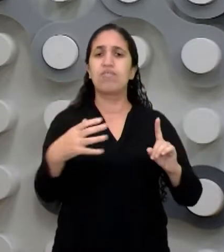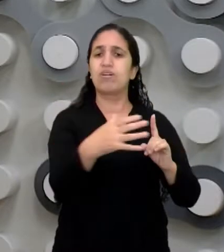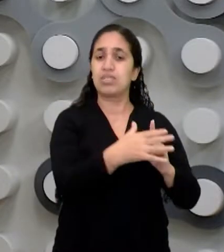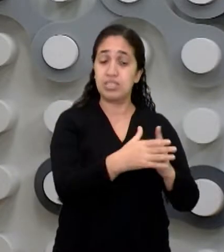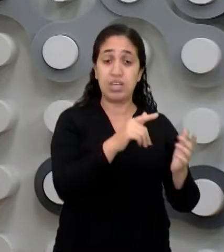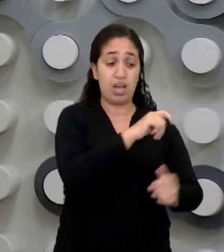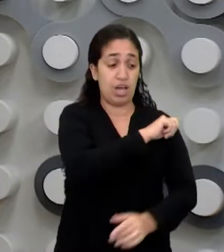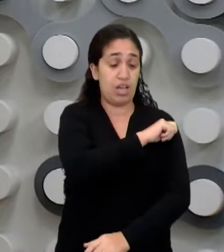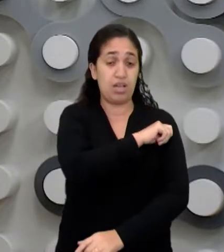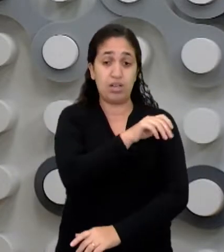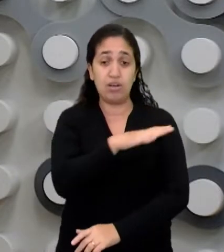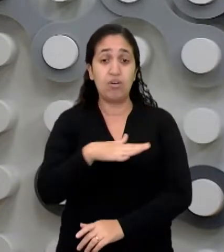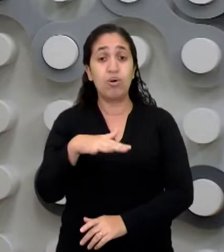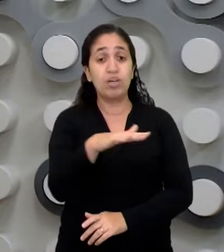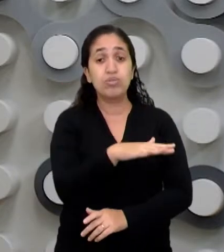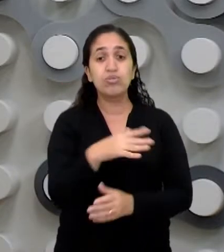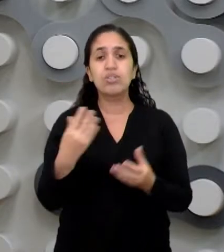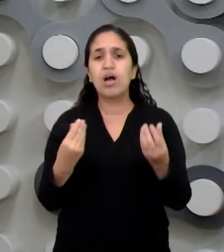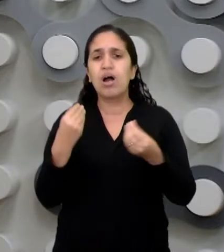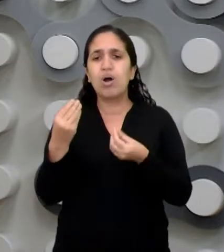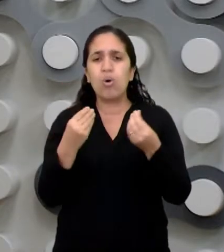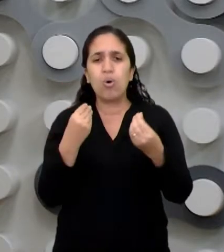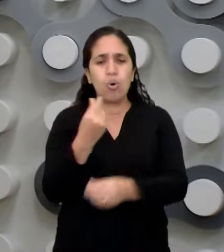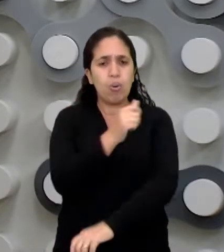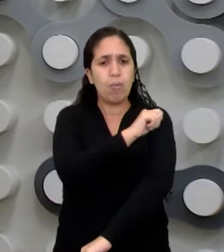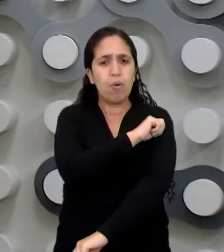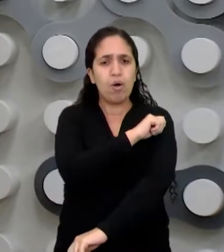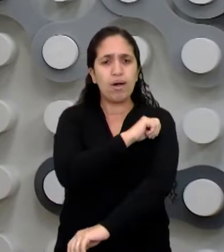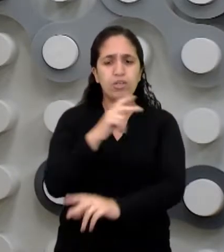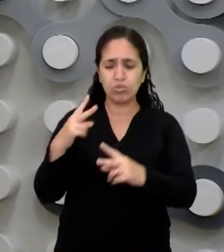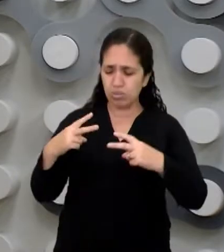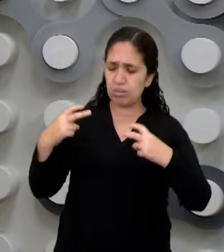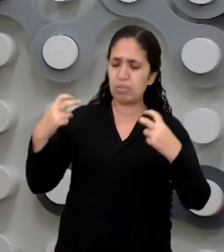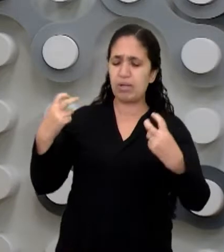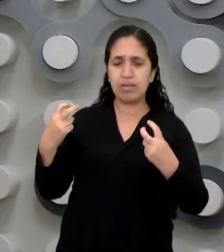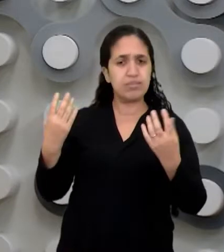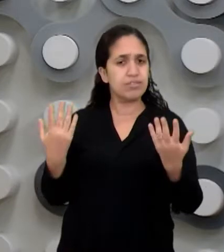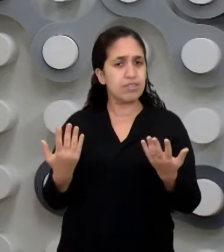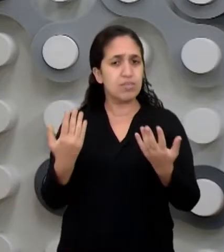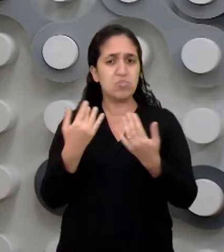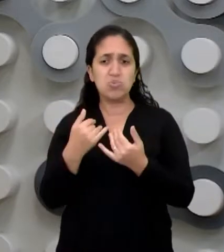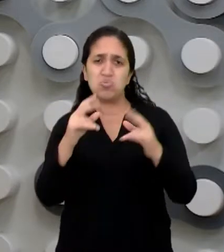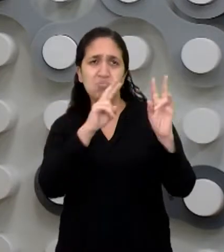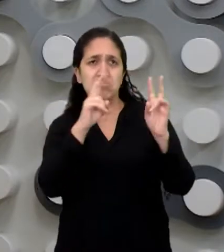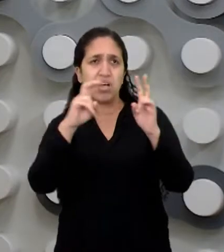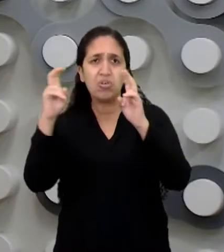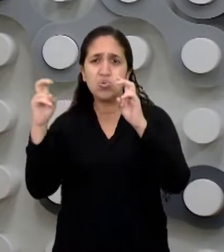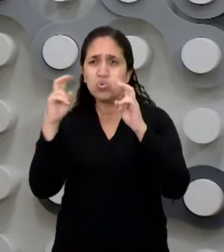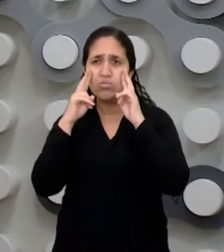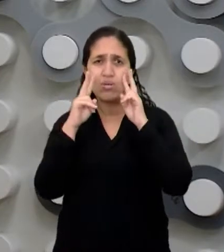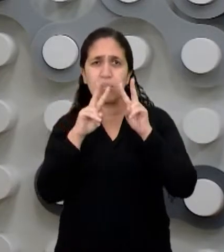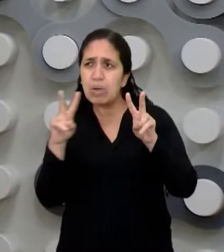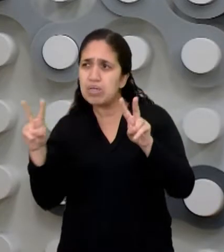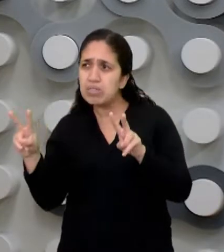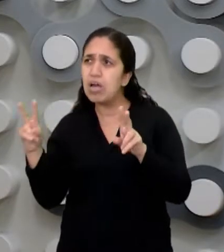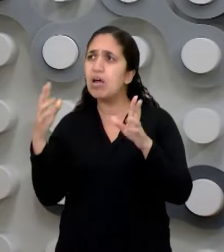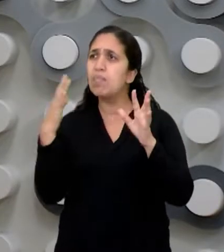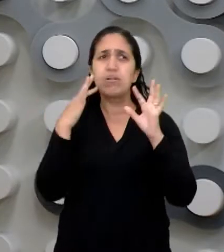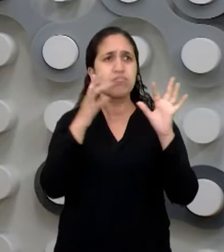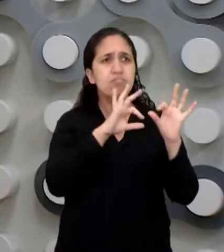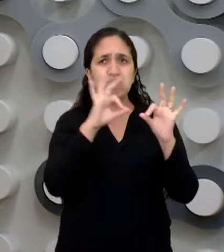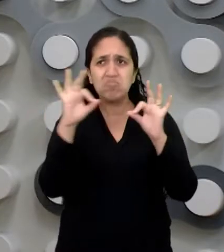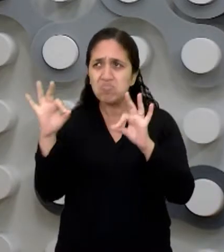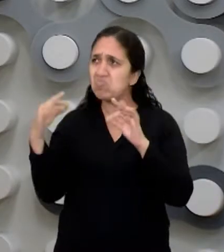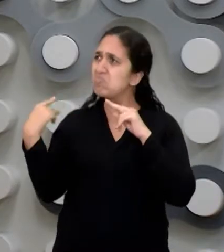a entrar mais nesse cerne de como que o estudante se vê, se os assuntos que ele vê nas mídias que ele assiste